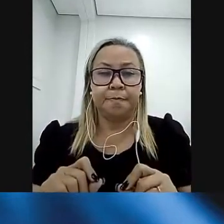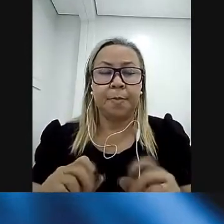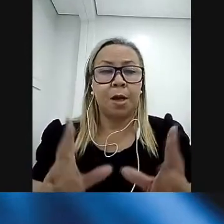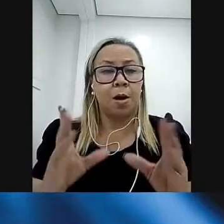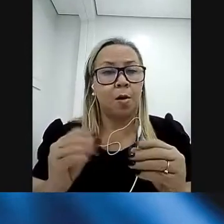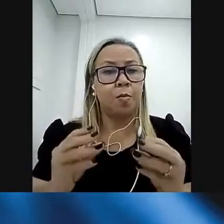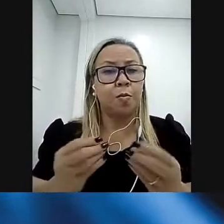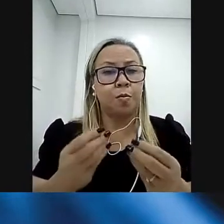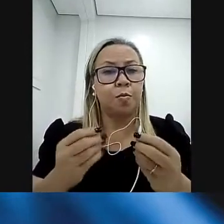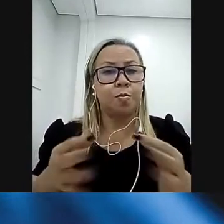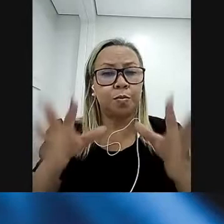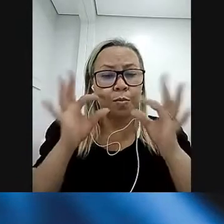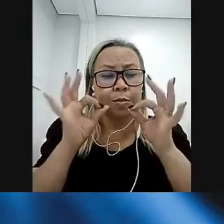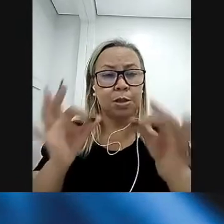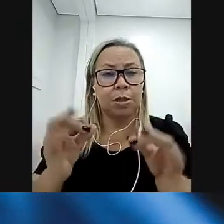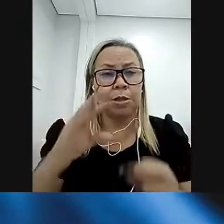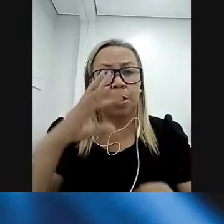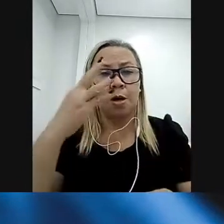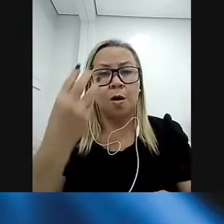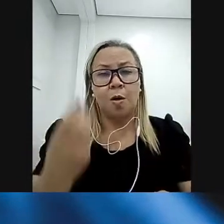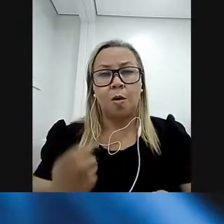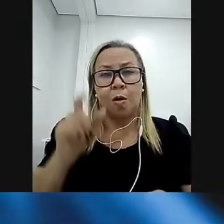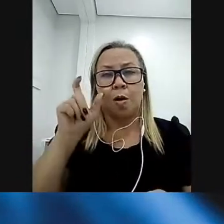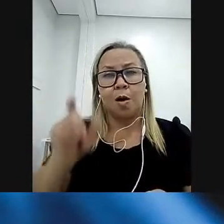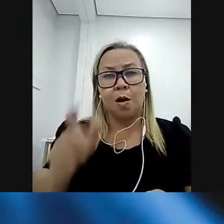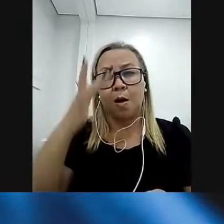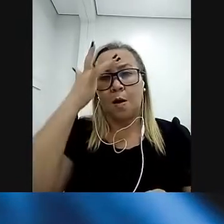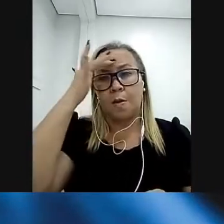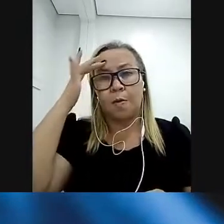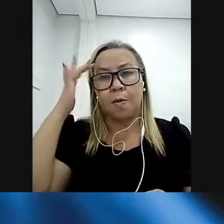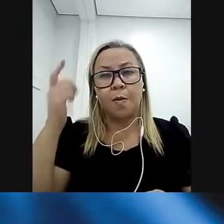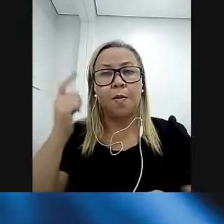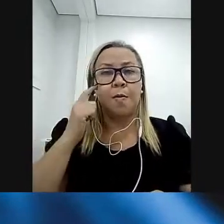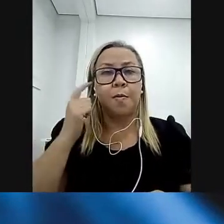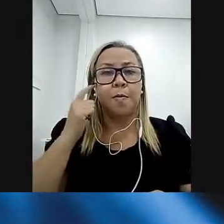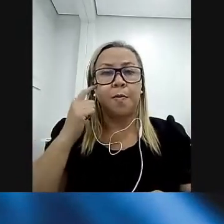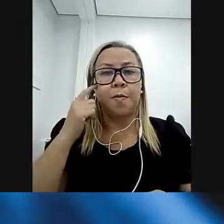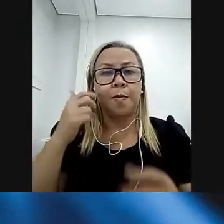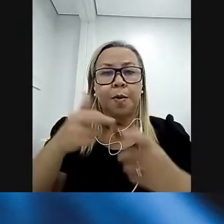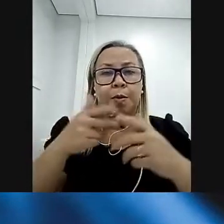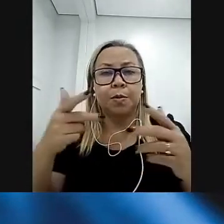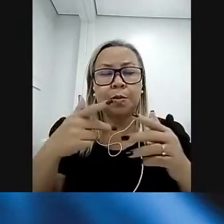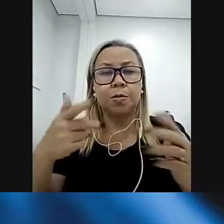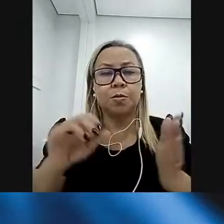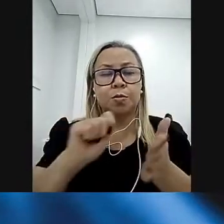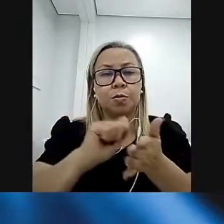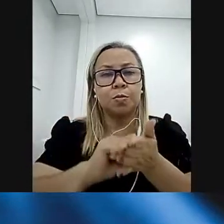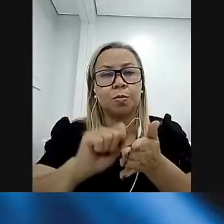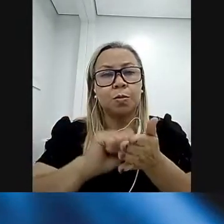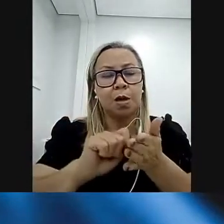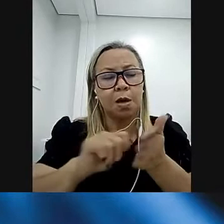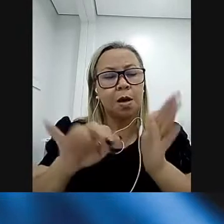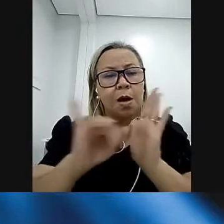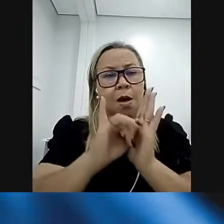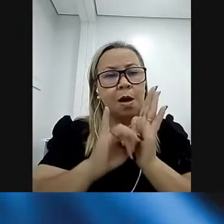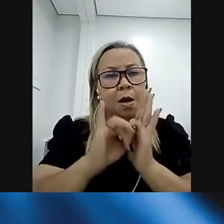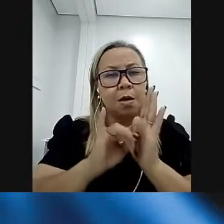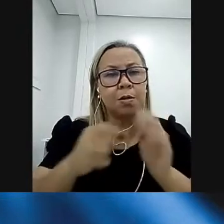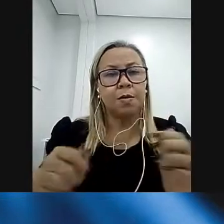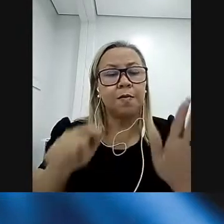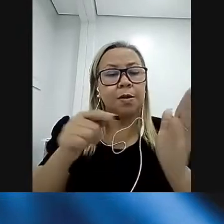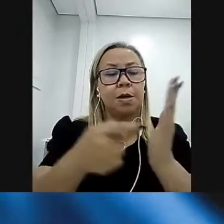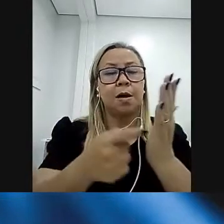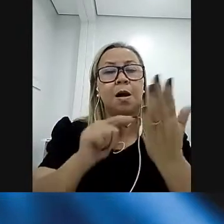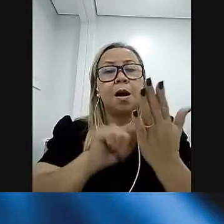o artista pensar nessas coisas e registrar isso e fazer a metáfora da obra,